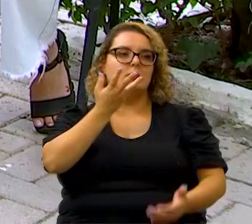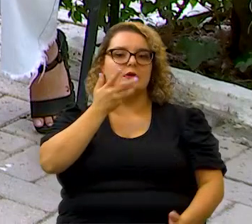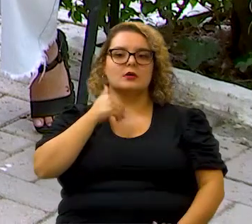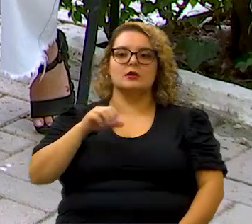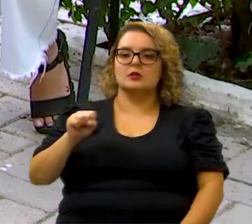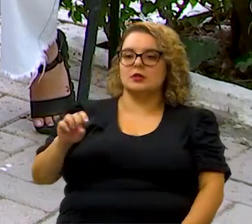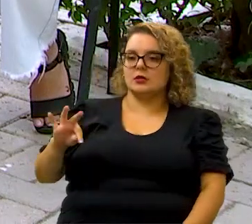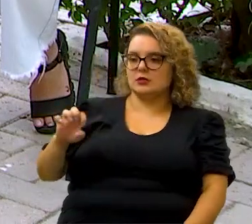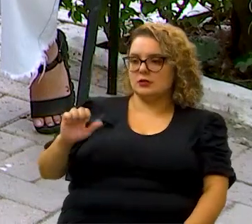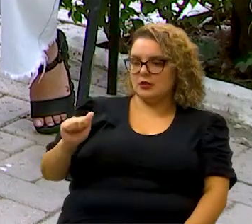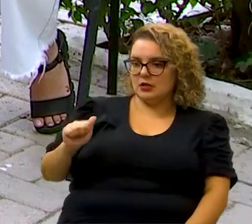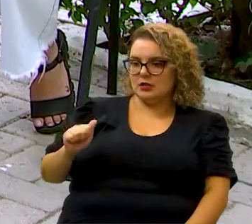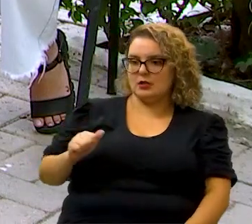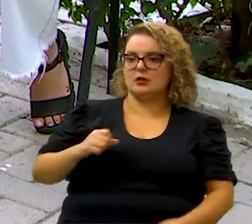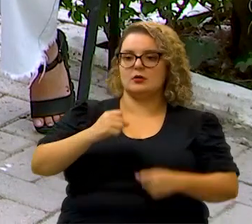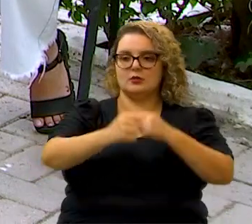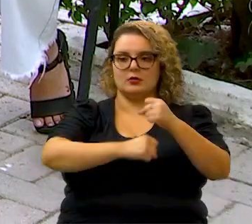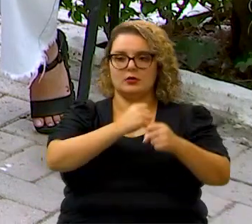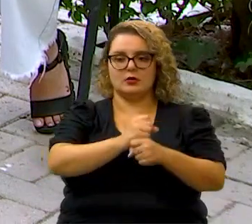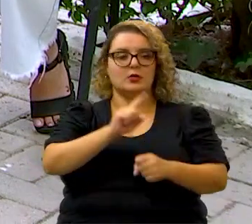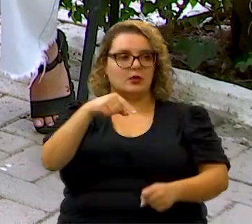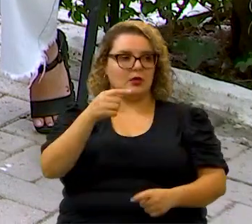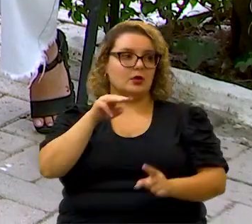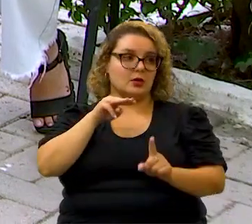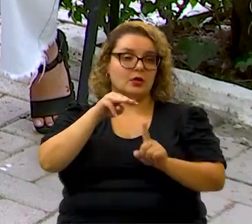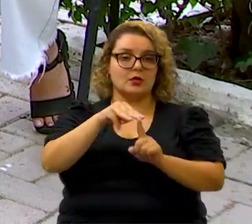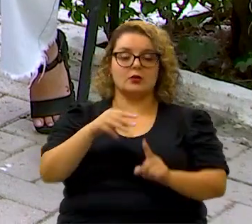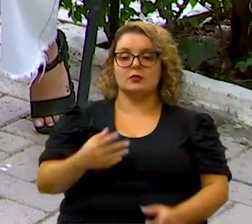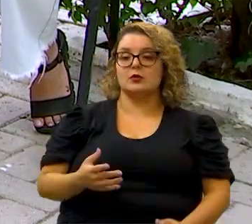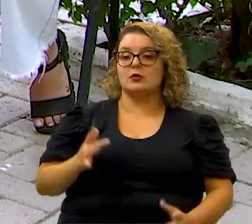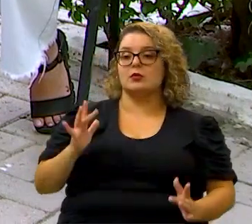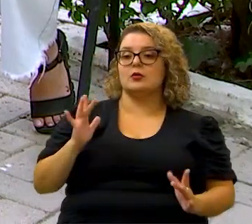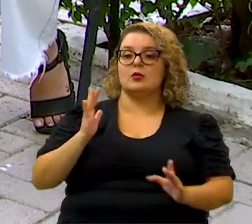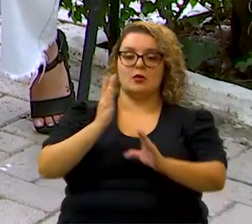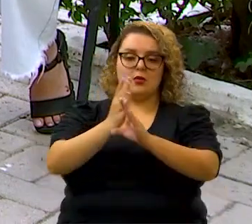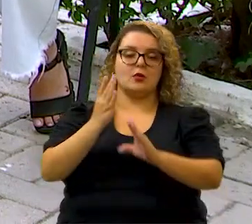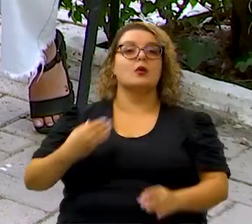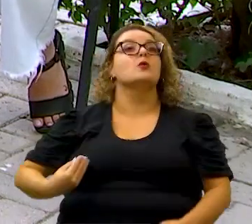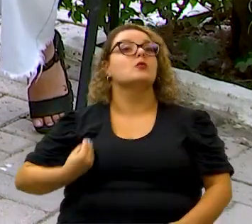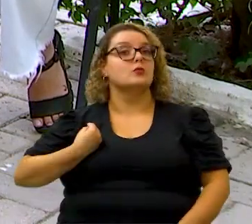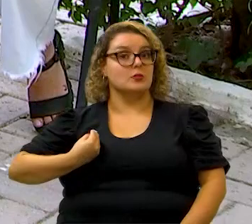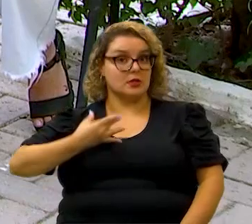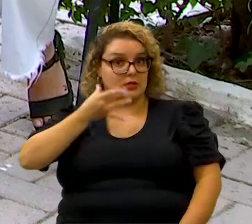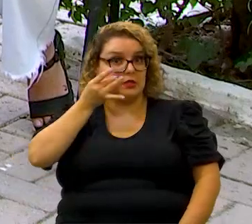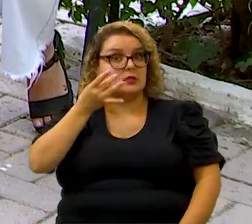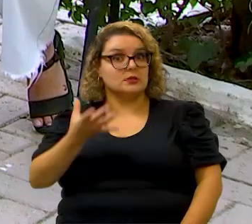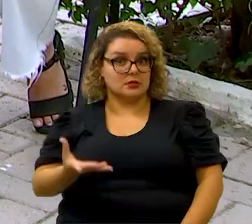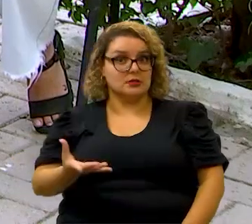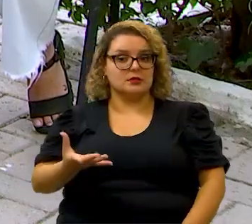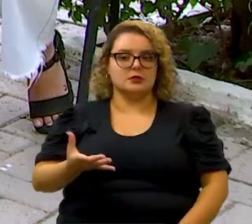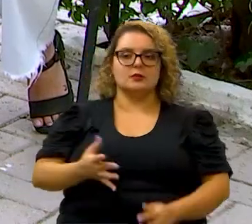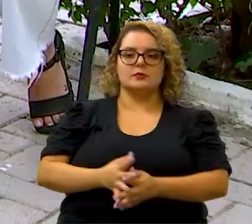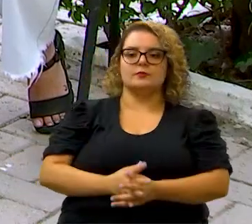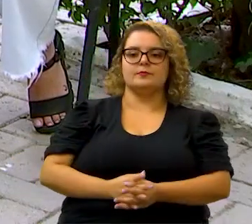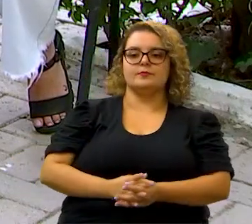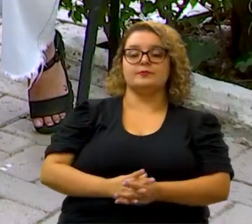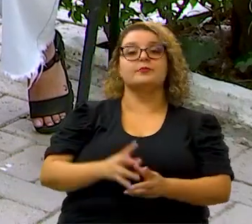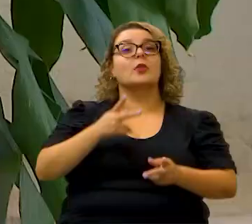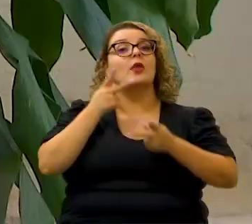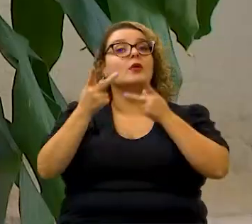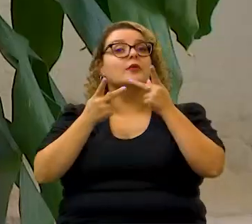levou novamente as crianças da SETA. O ano que vem a nossa meta é que esse encontro ocorra presencialmente,